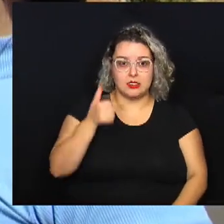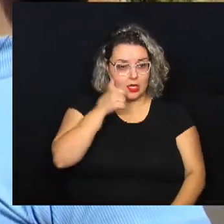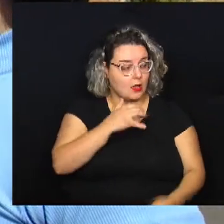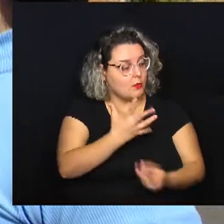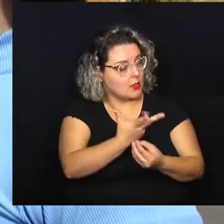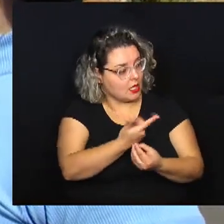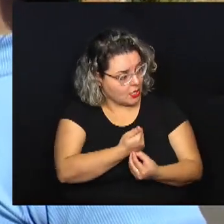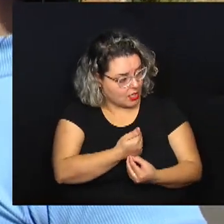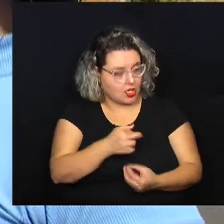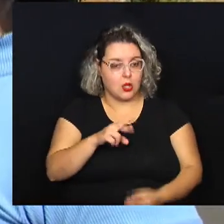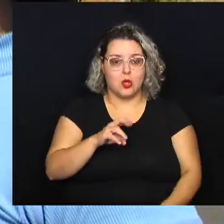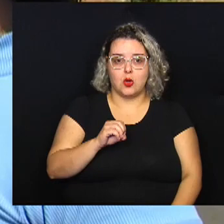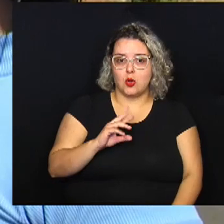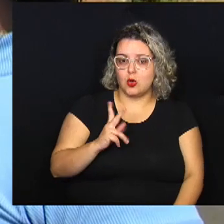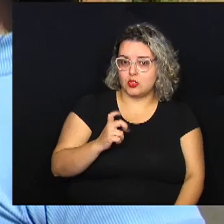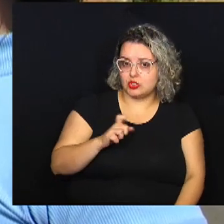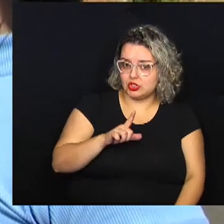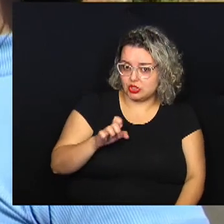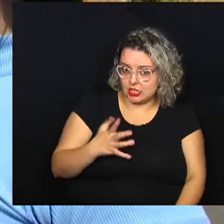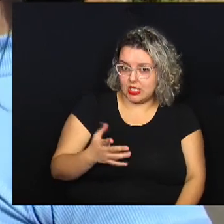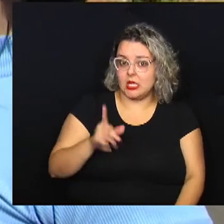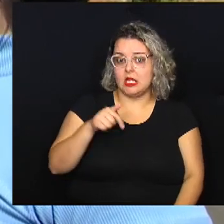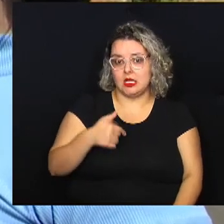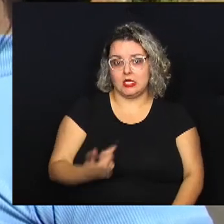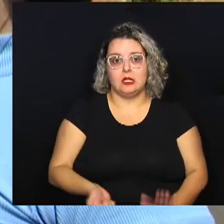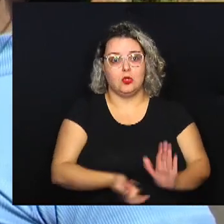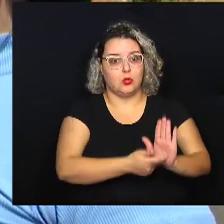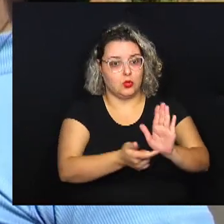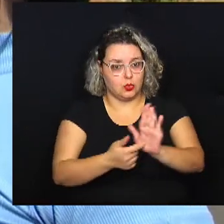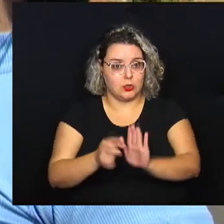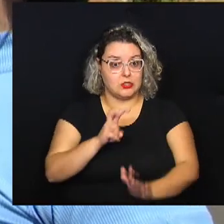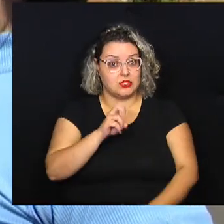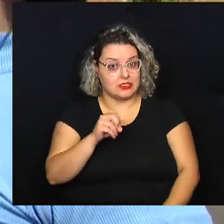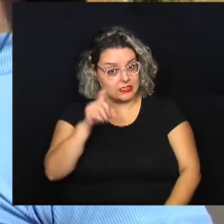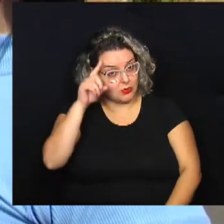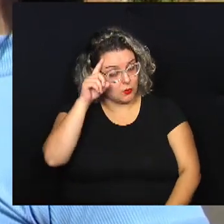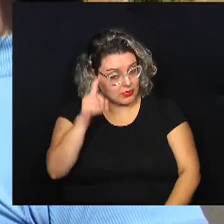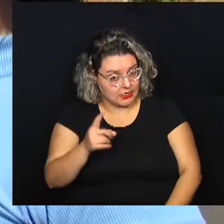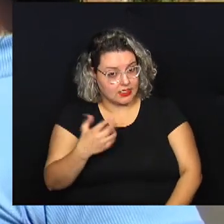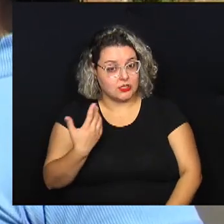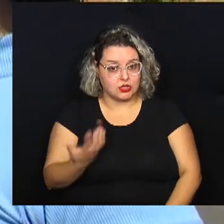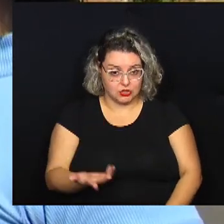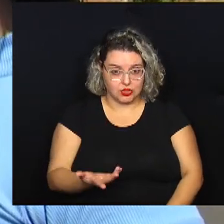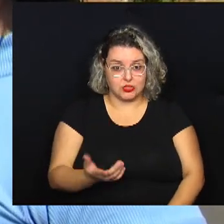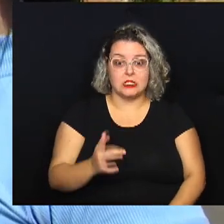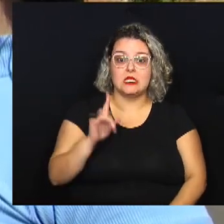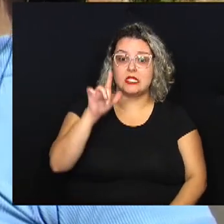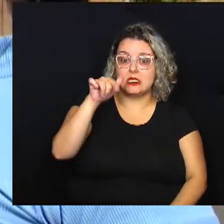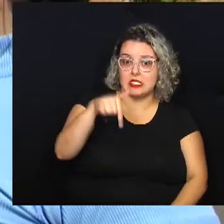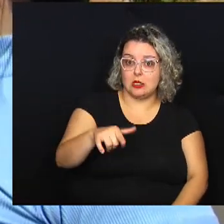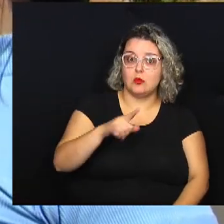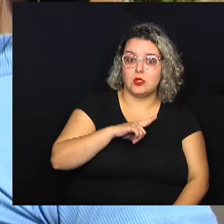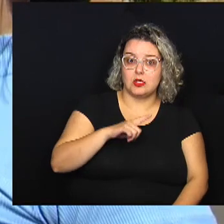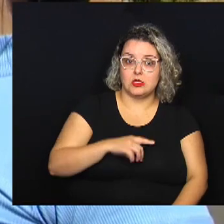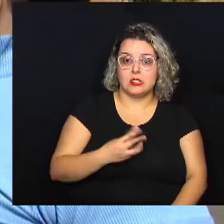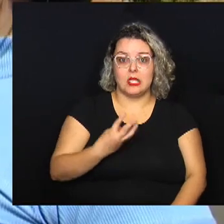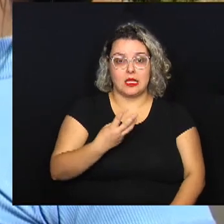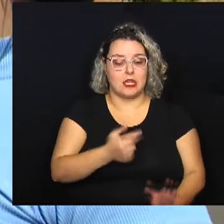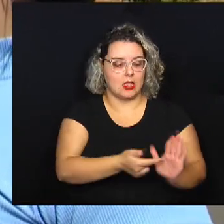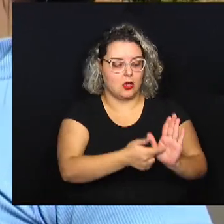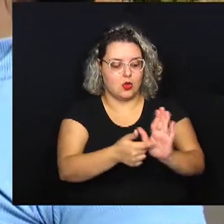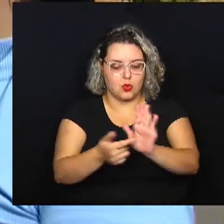participação da artista Rochelle Coste, que é uma exposição de 50 dias, e logo após teremos mais 3